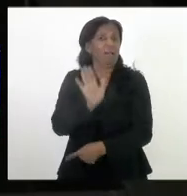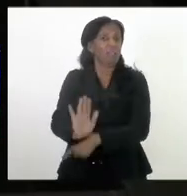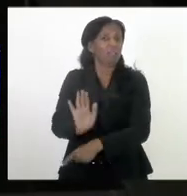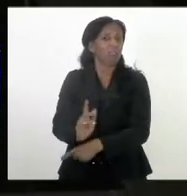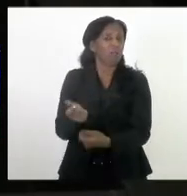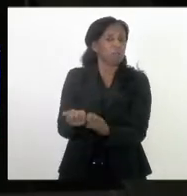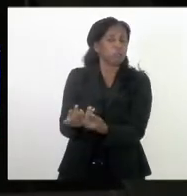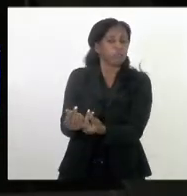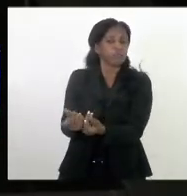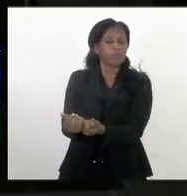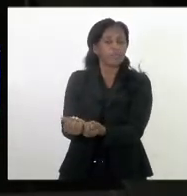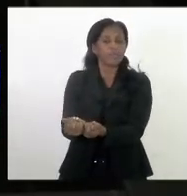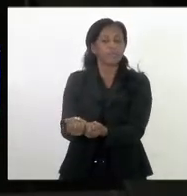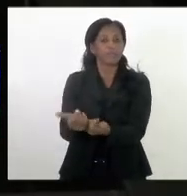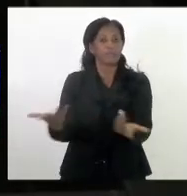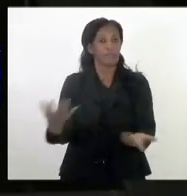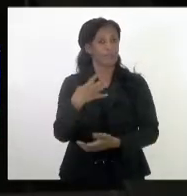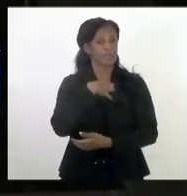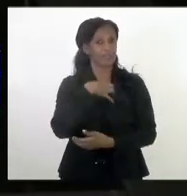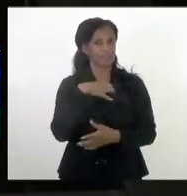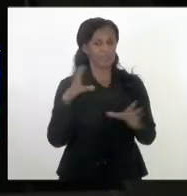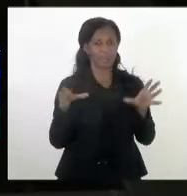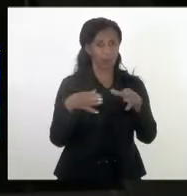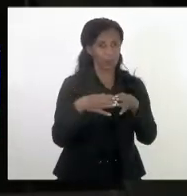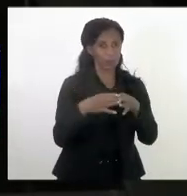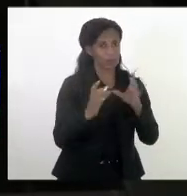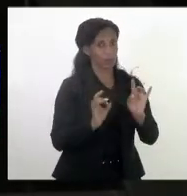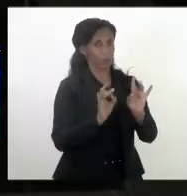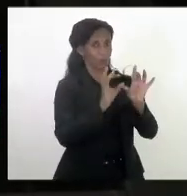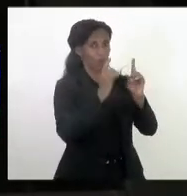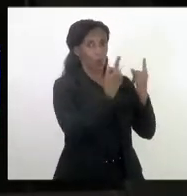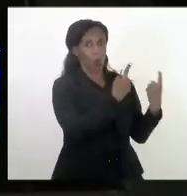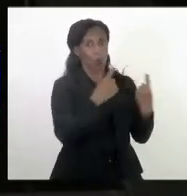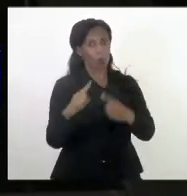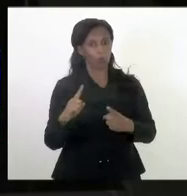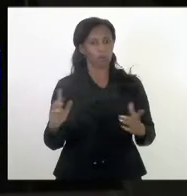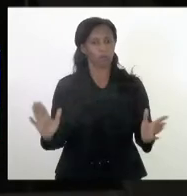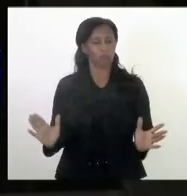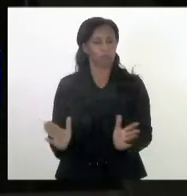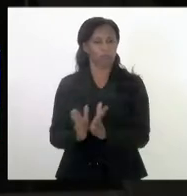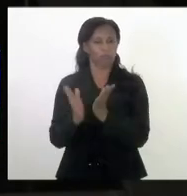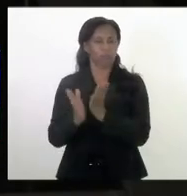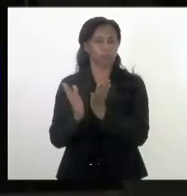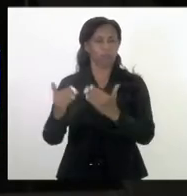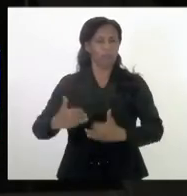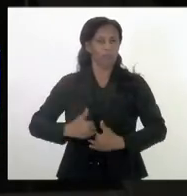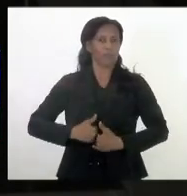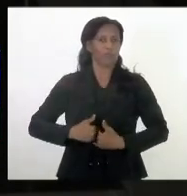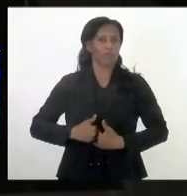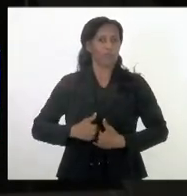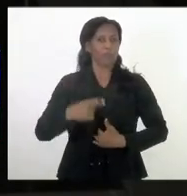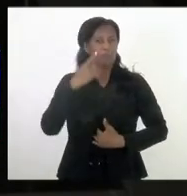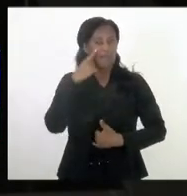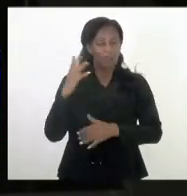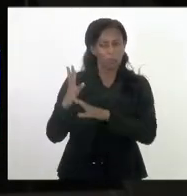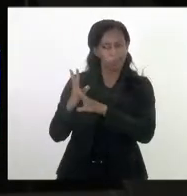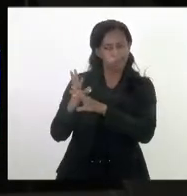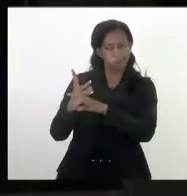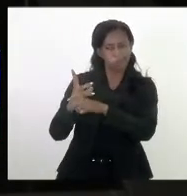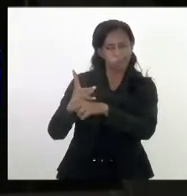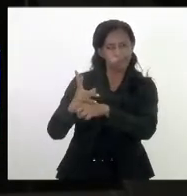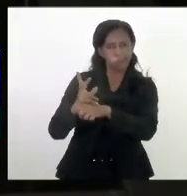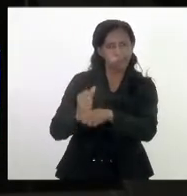beneficiada. Então, nesse sentido, a Comissão Especial de Enfrentamento à Miséria e Combate à Pobreza está fazendo um levantamento